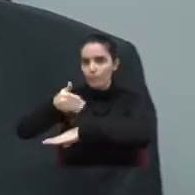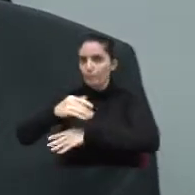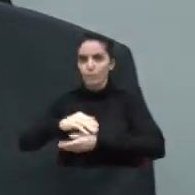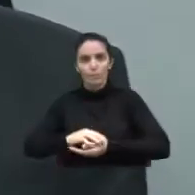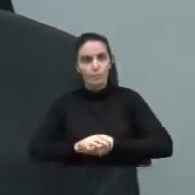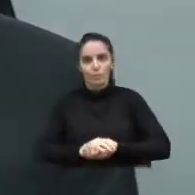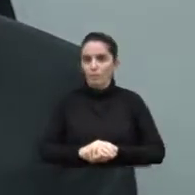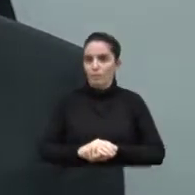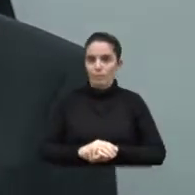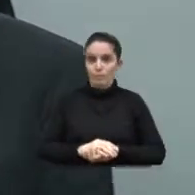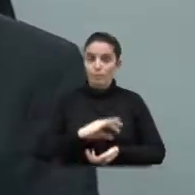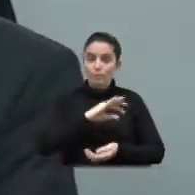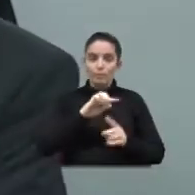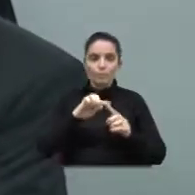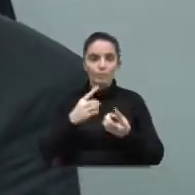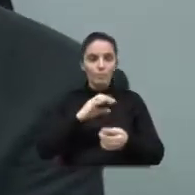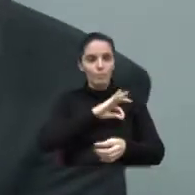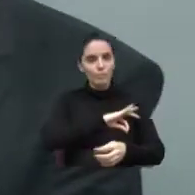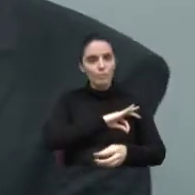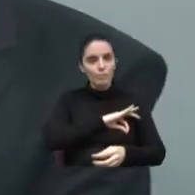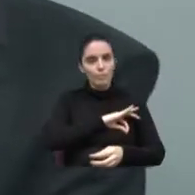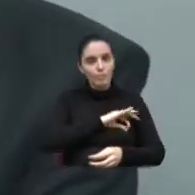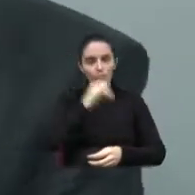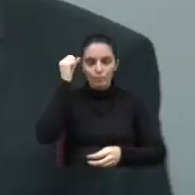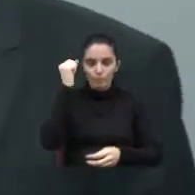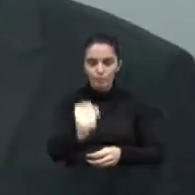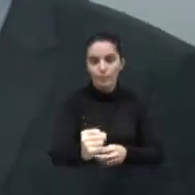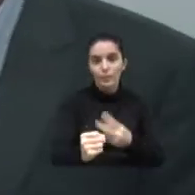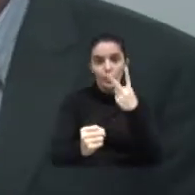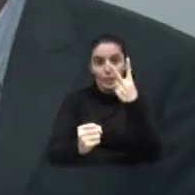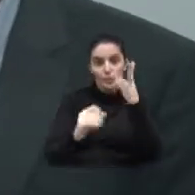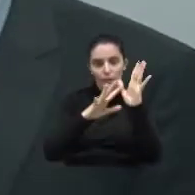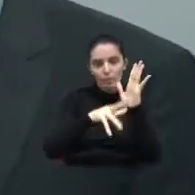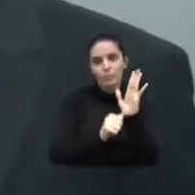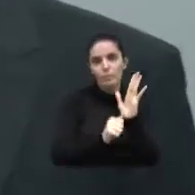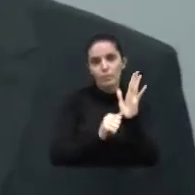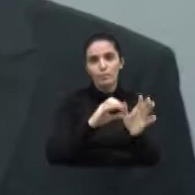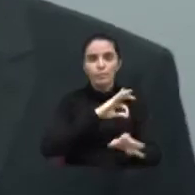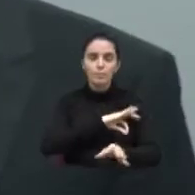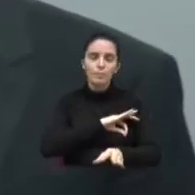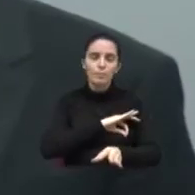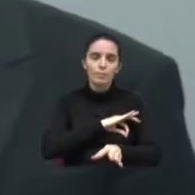Aí o policial matou 2, que estava lá, ele fica em trabalho